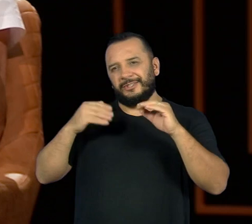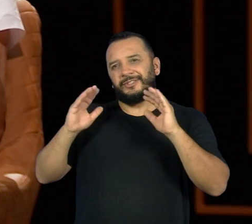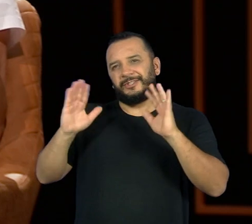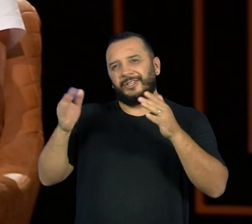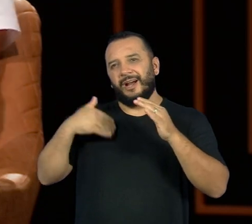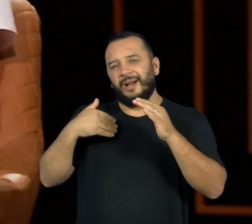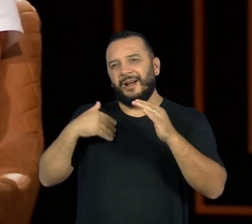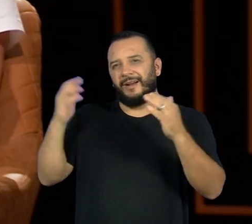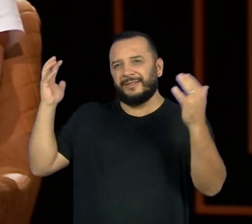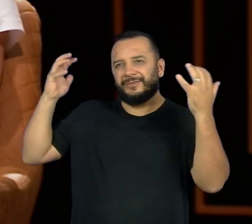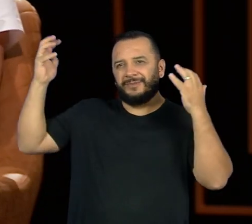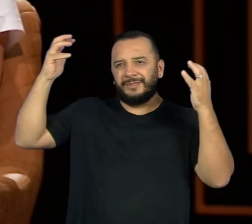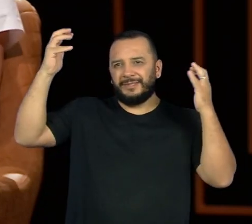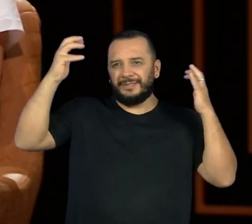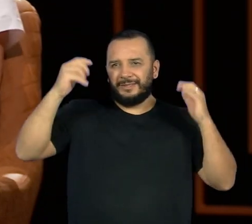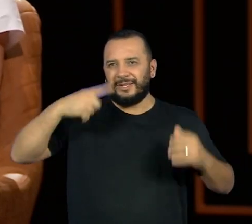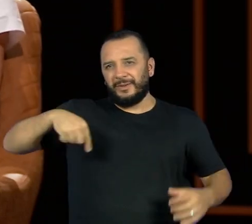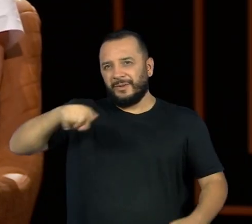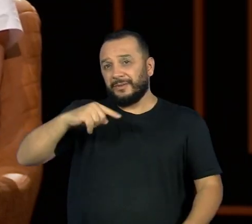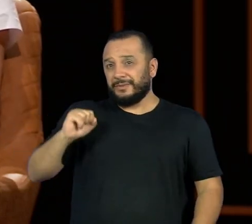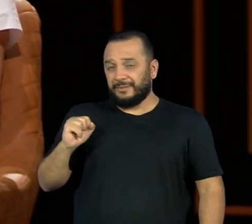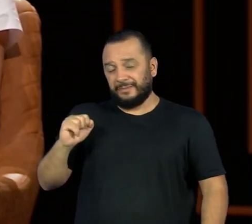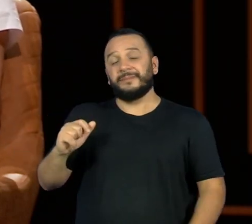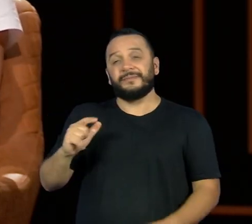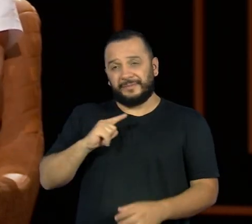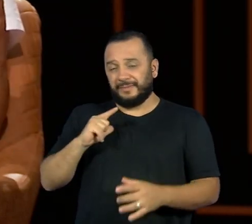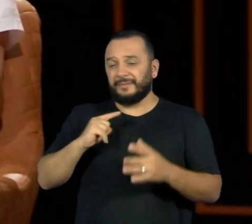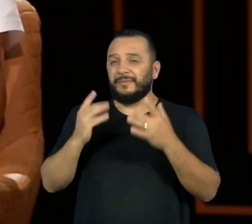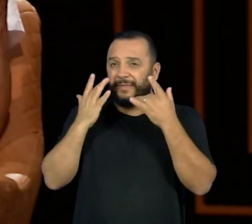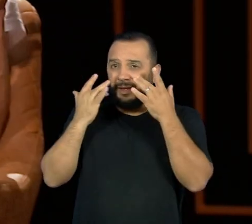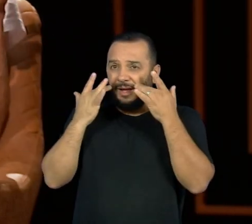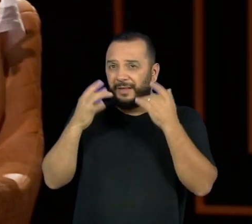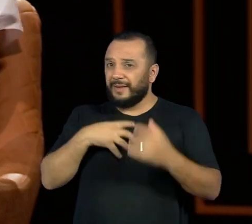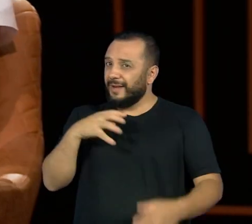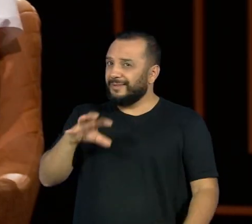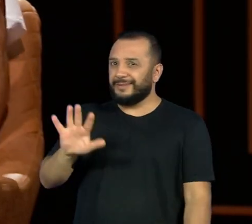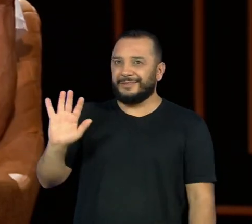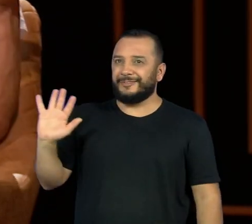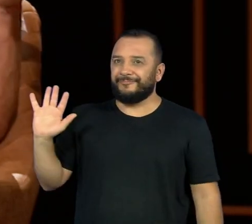teatro, para mim, principalmente o teatro, é isso. Sabe, lá